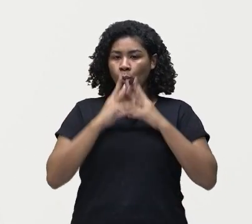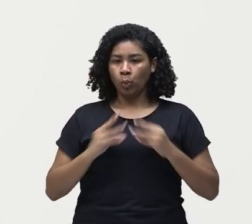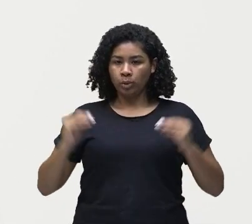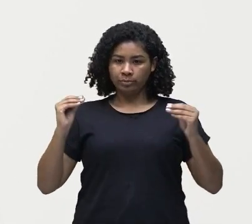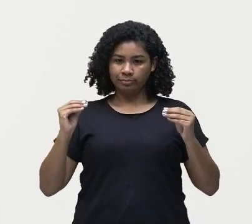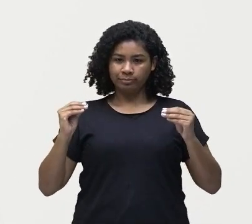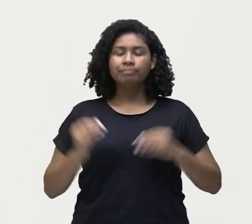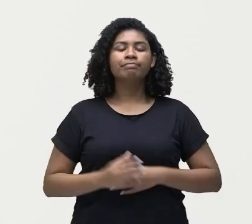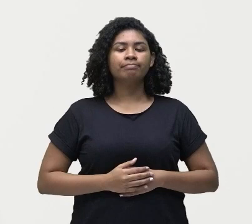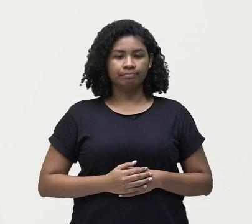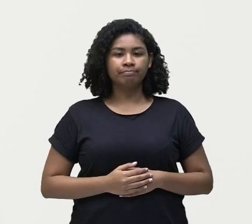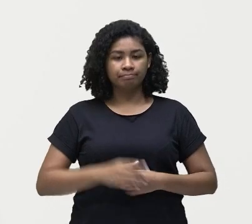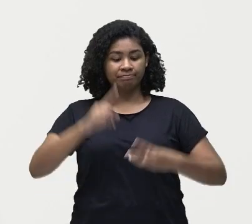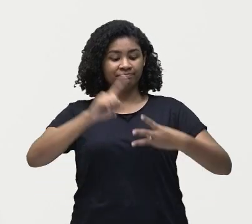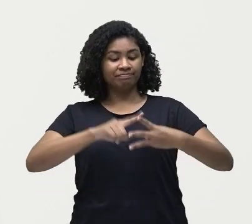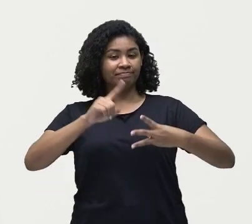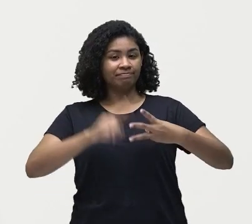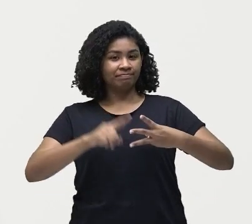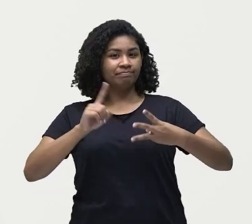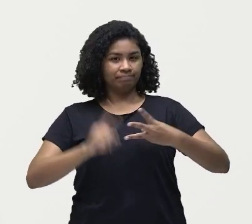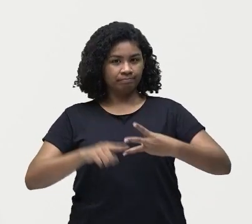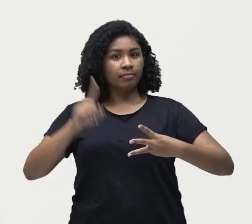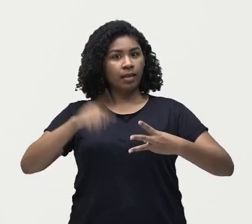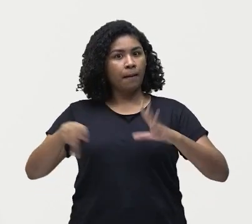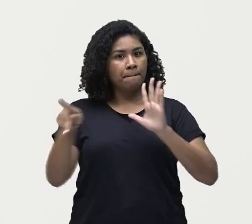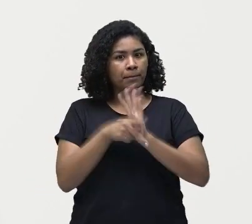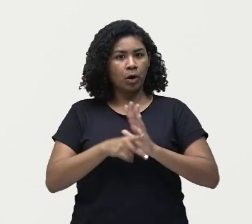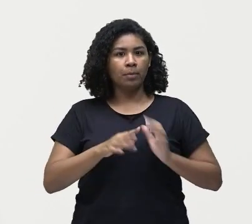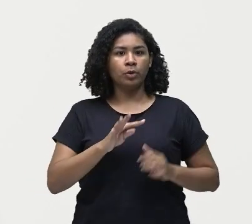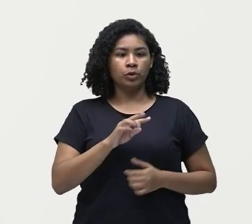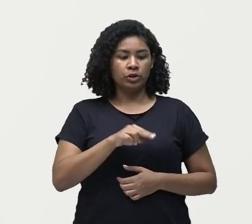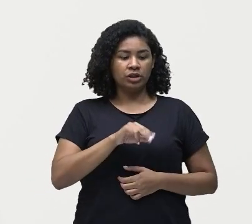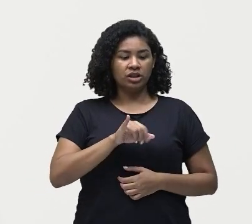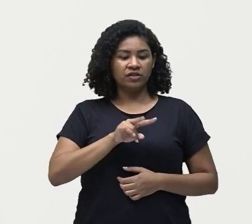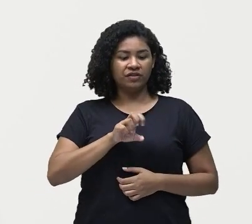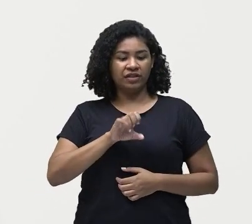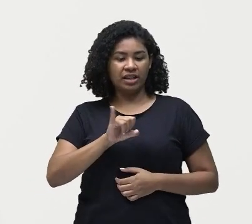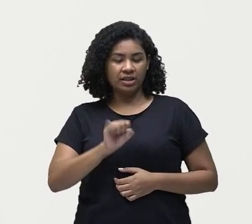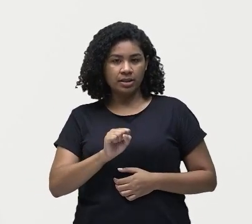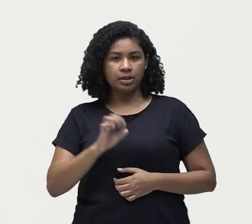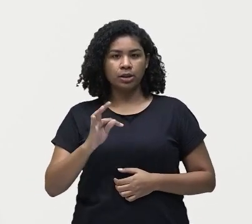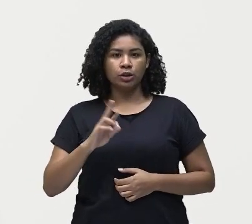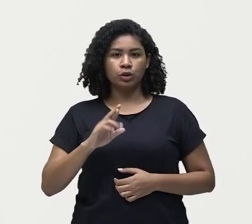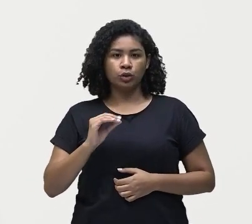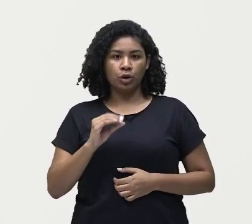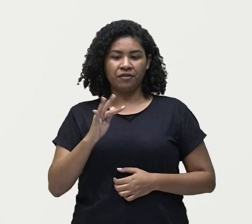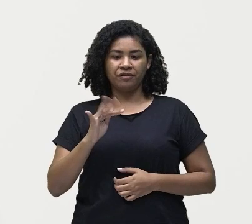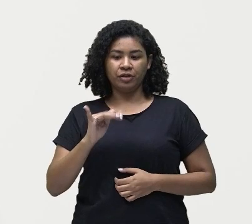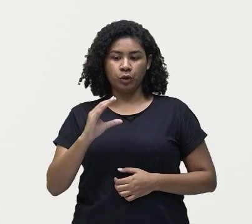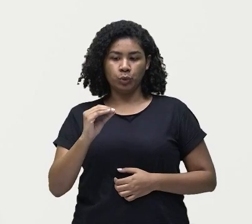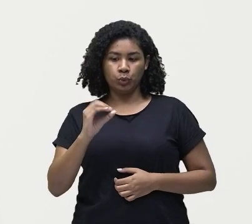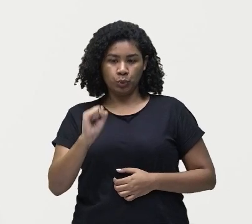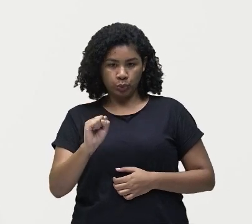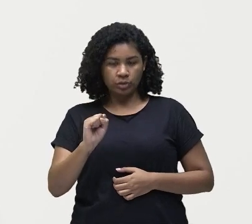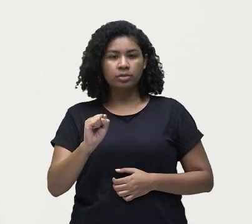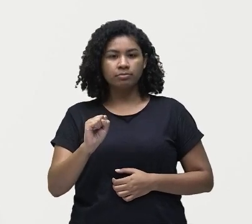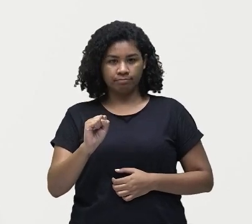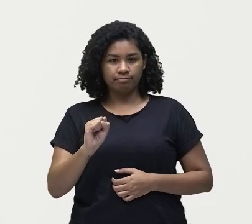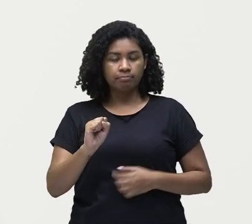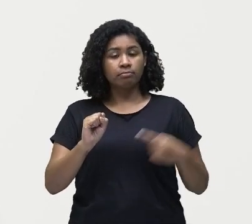decompositores. Esses são os níveis tróficos de energia e eles compõem a